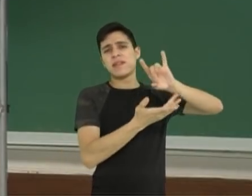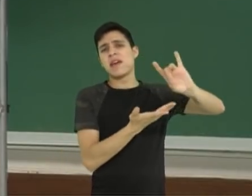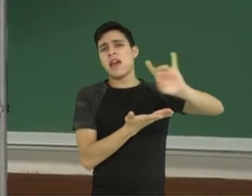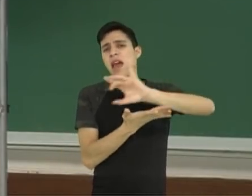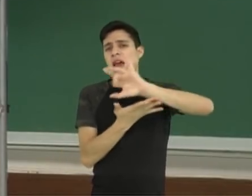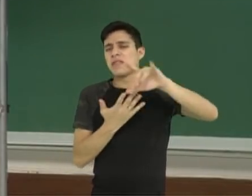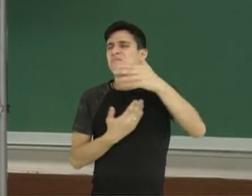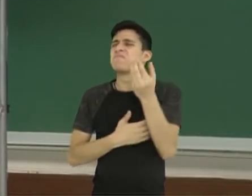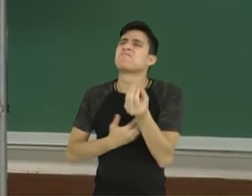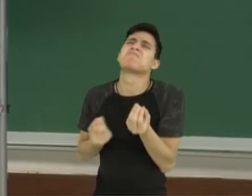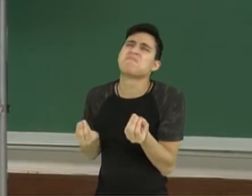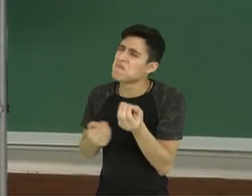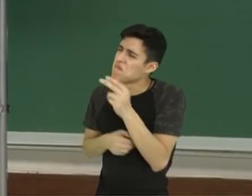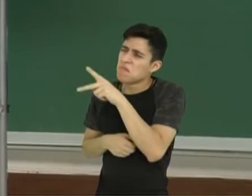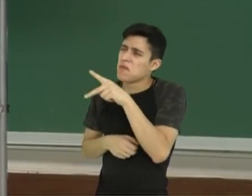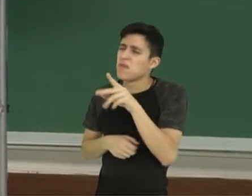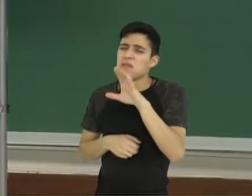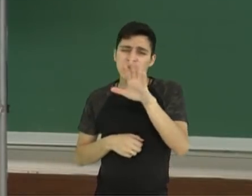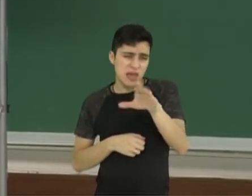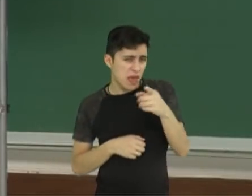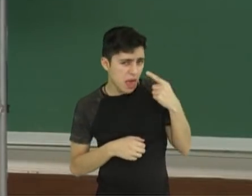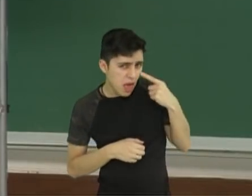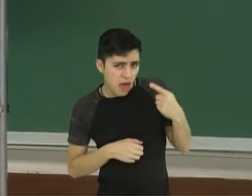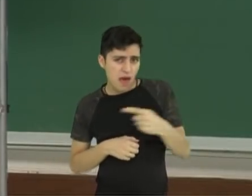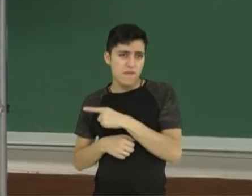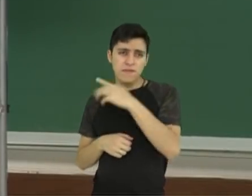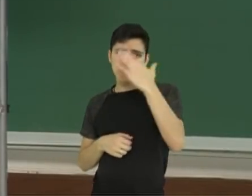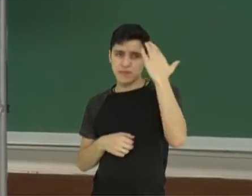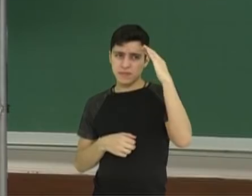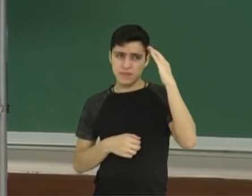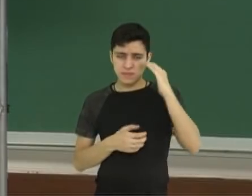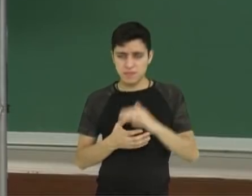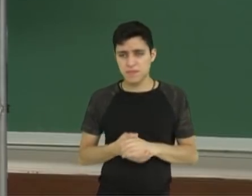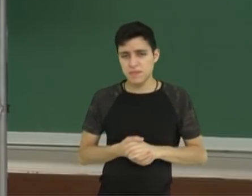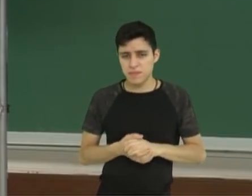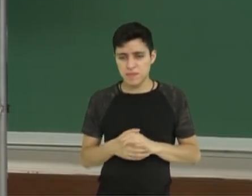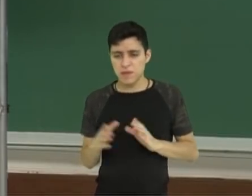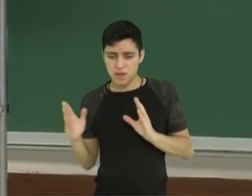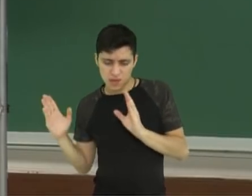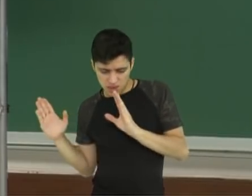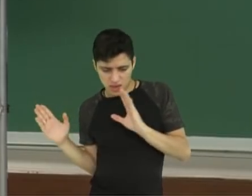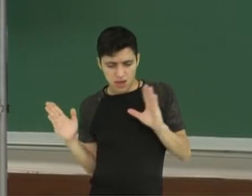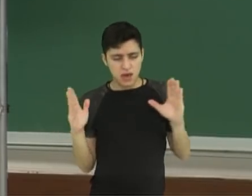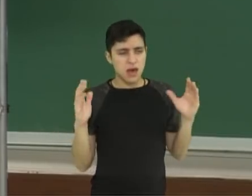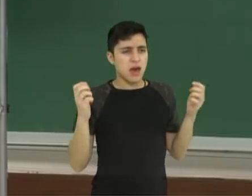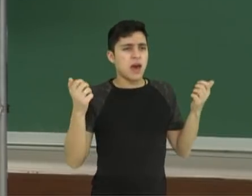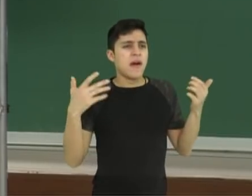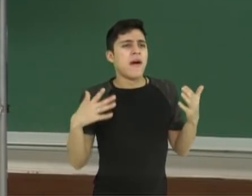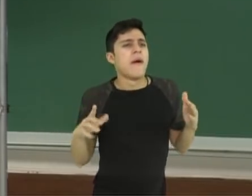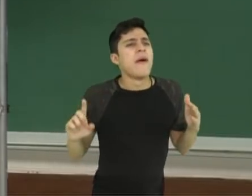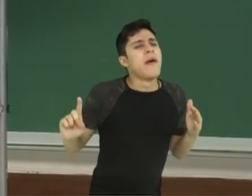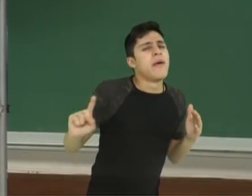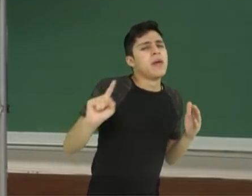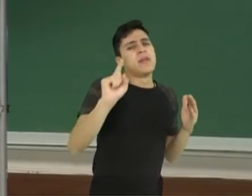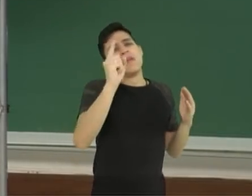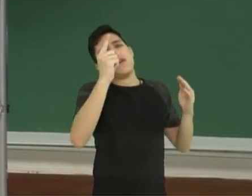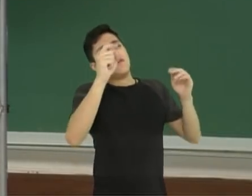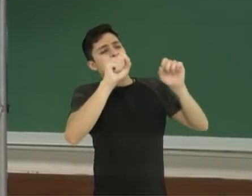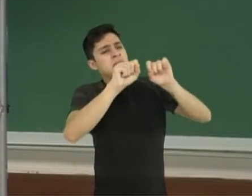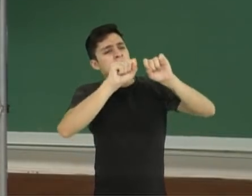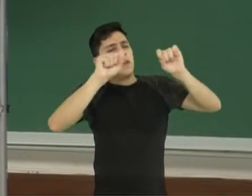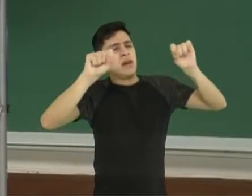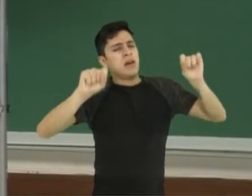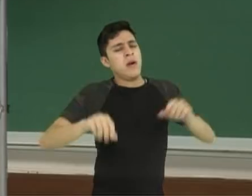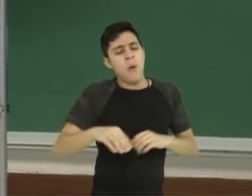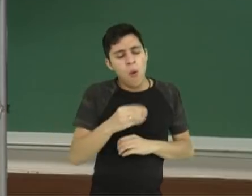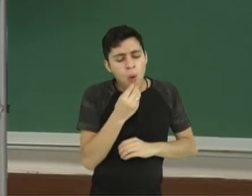Quero entender. Olha aqui na imagem, vamos da direita para a esquerda. Olha o primeiro sistema,